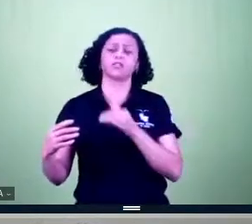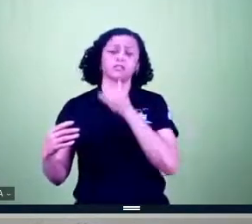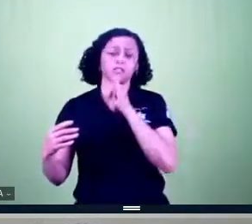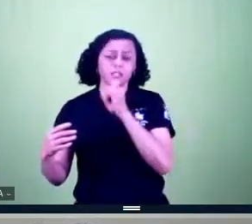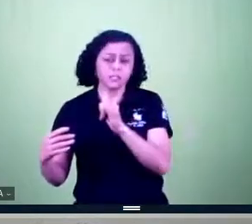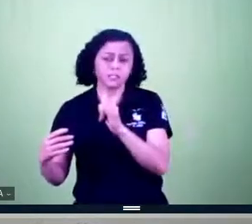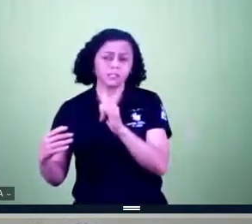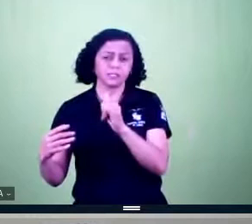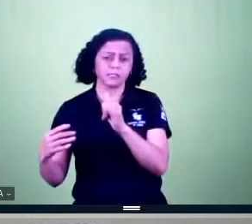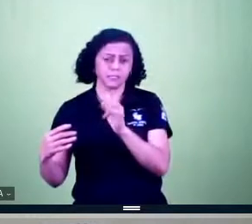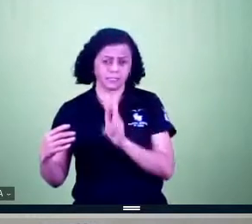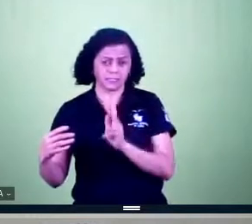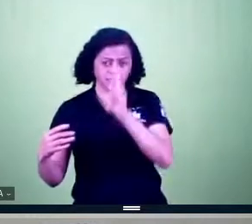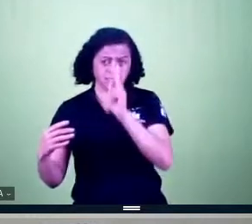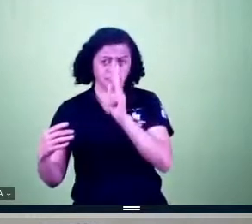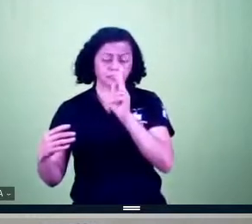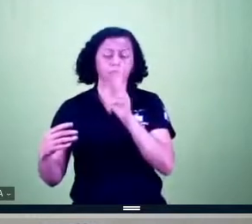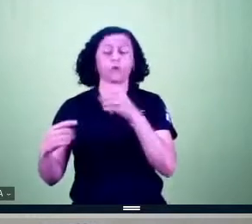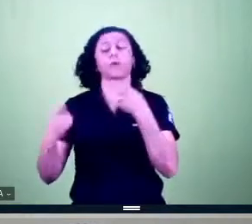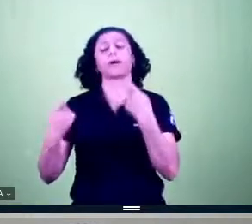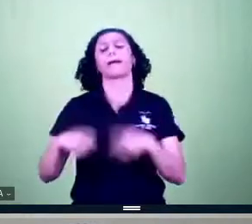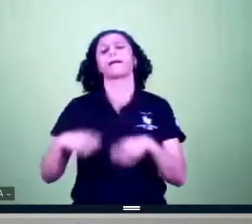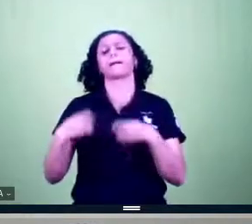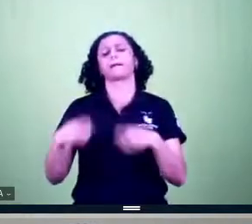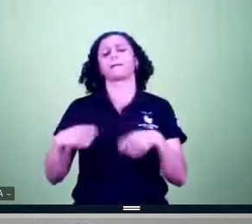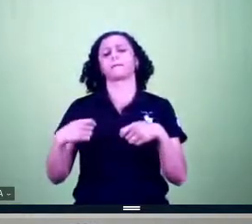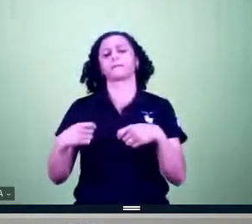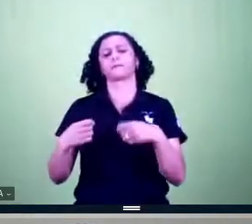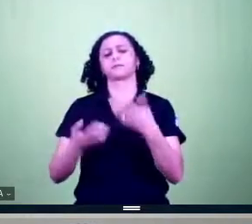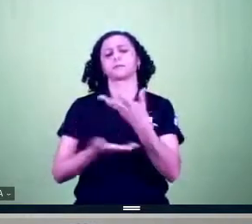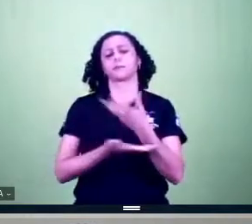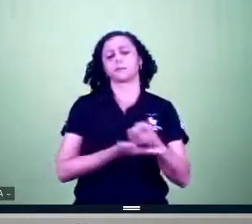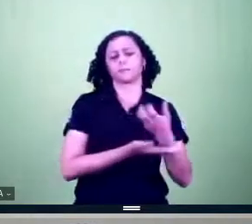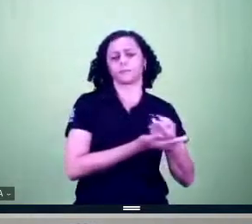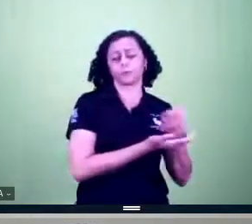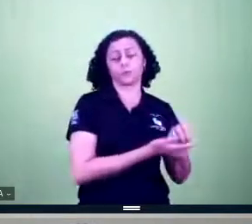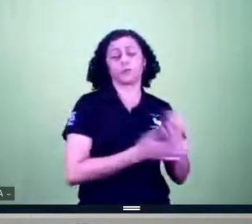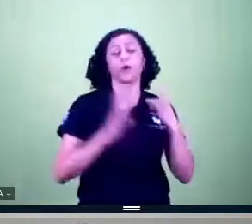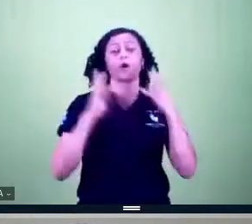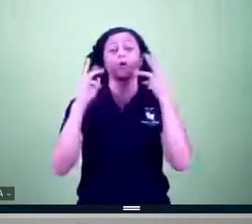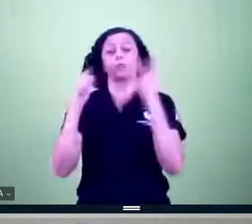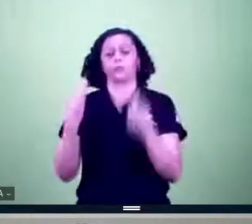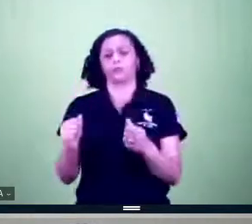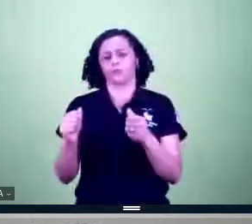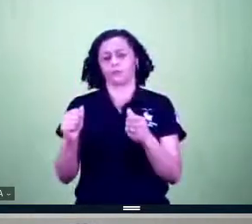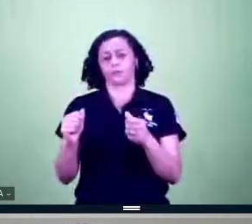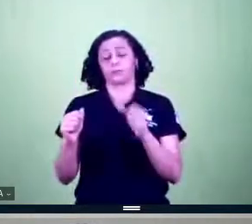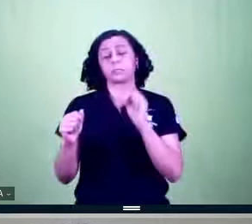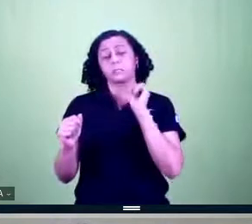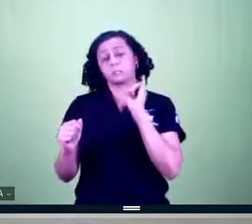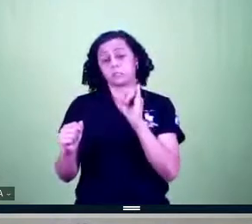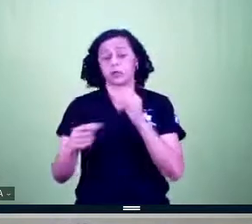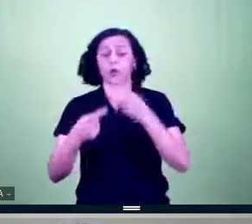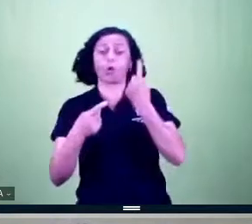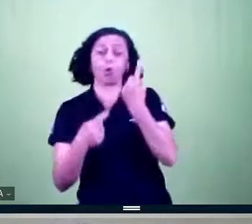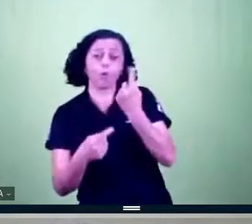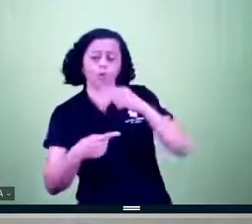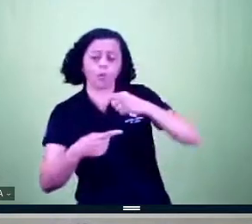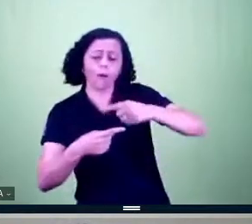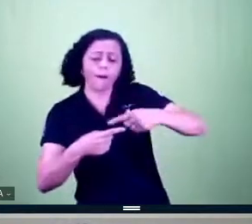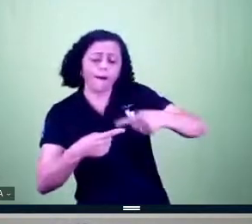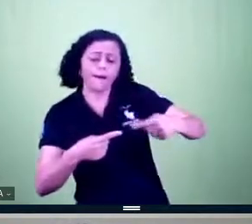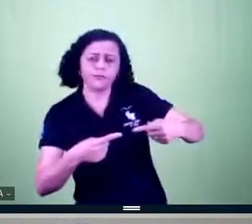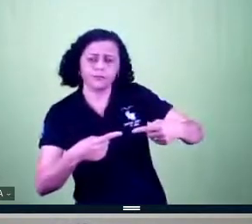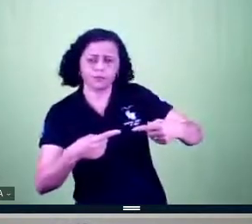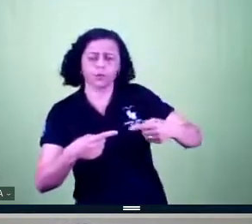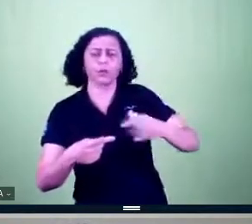contínua, eles têm que ser absorvidos por todos os meus elementos do sistema. Se eu tivesse apenas um resistor, vamos considerar o R1 e